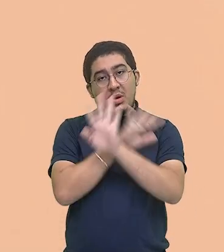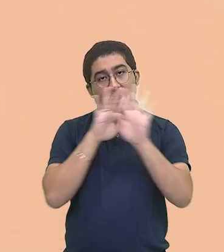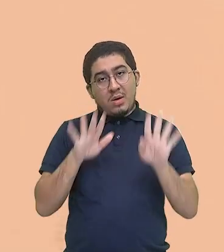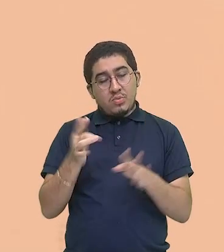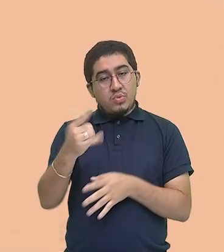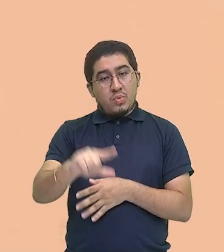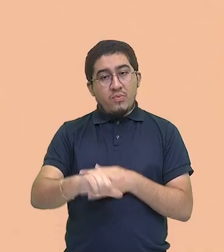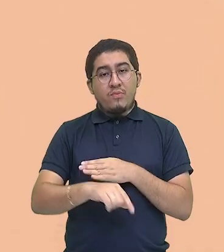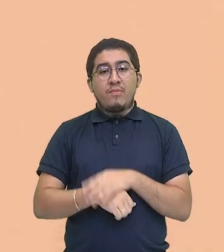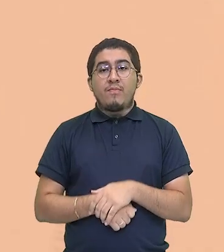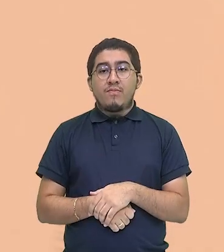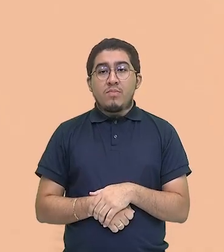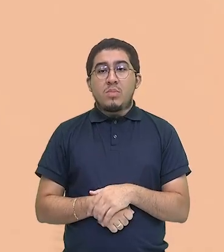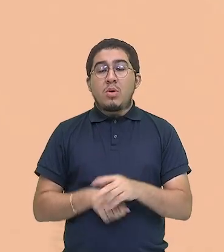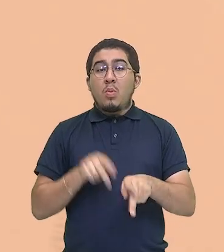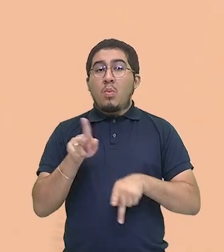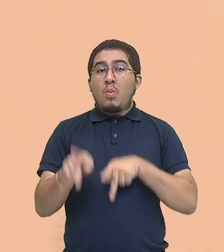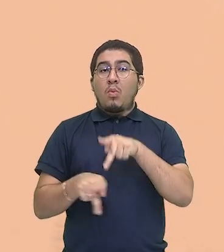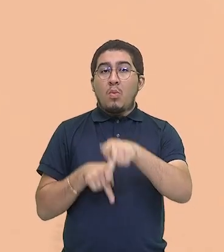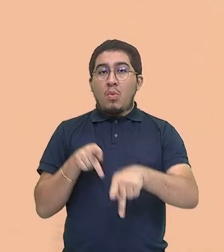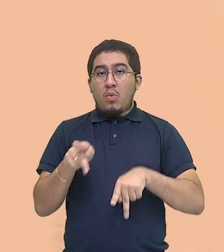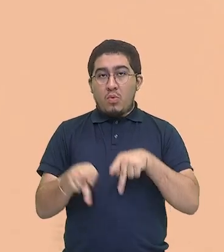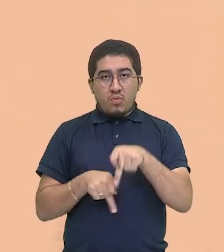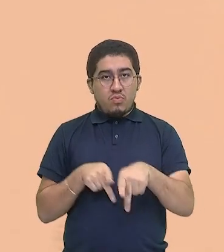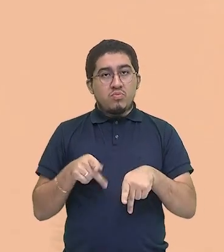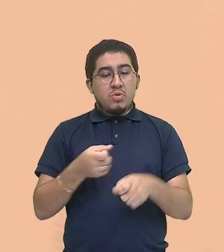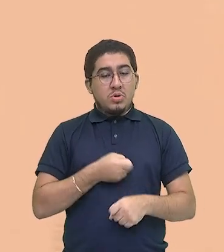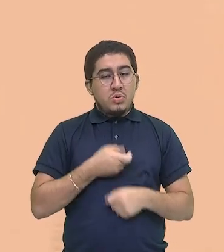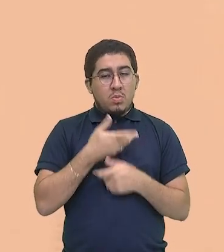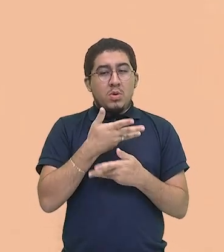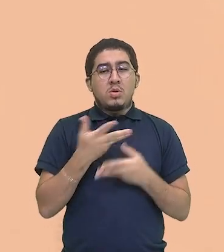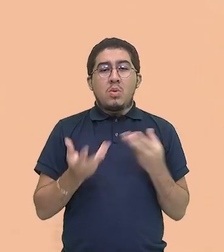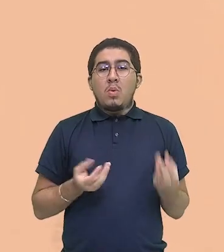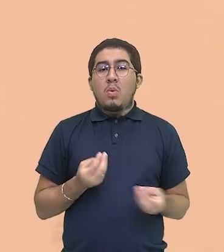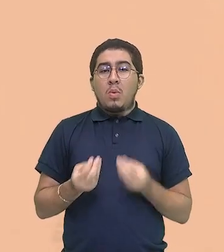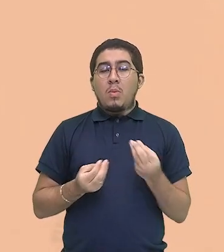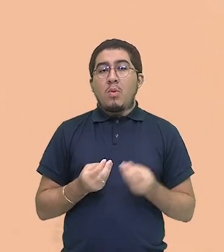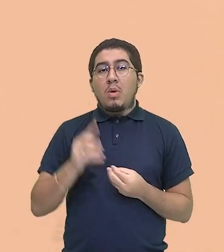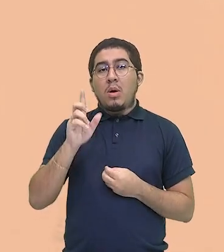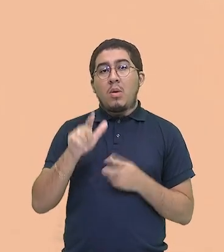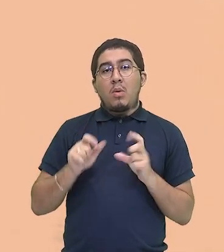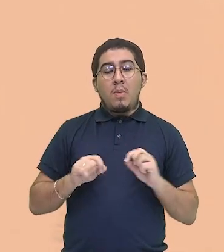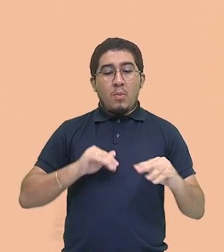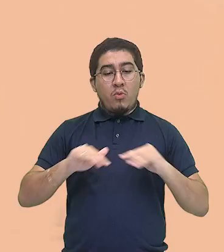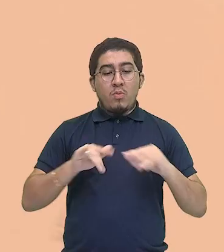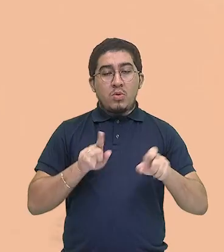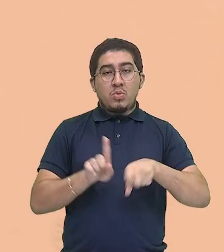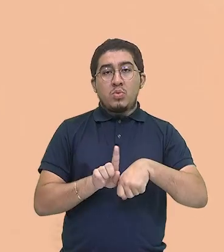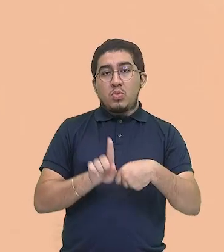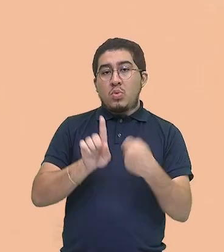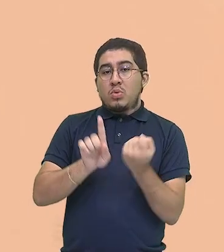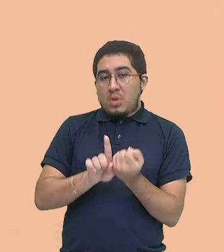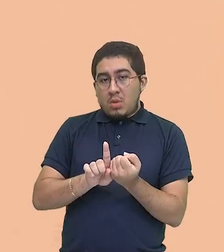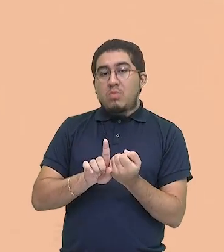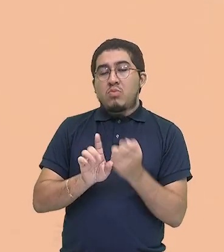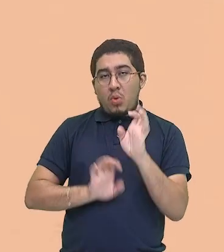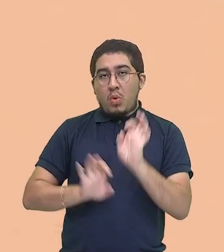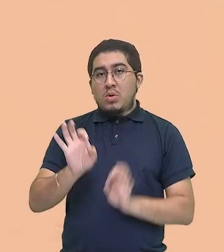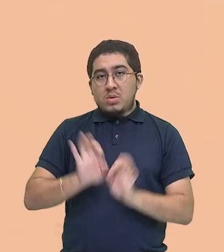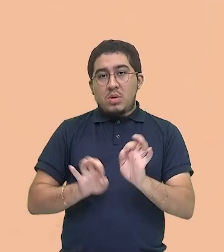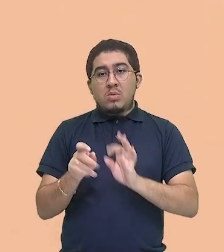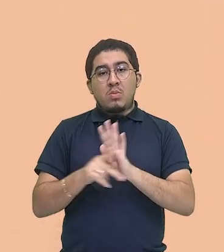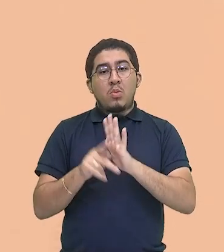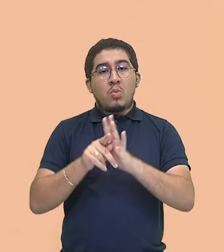uma vez, a população se manifesta através de movimentos sociais